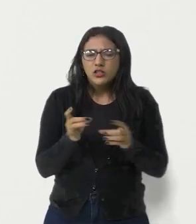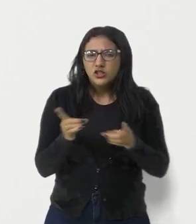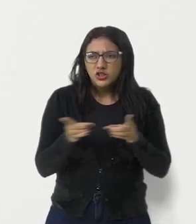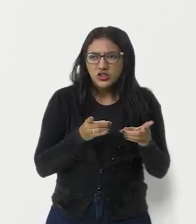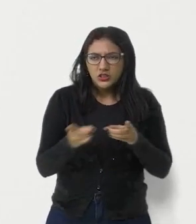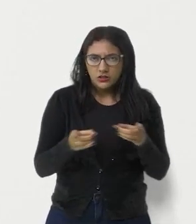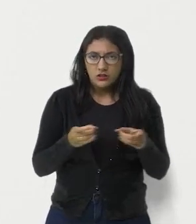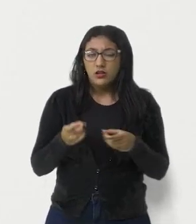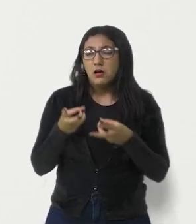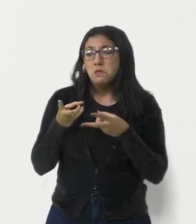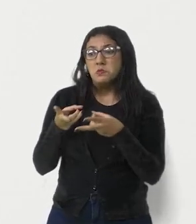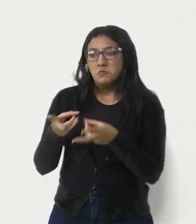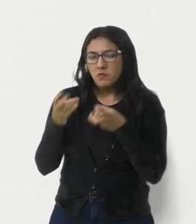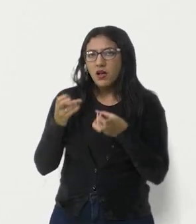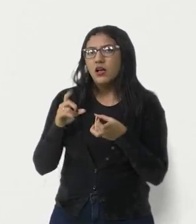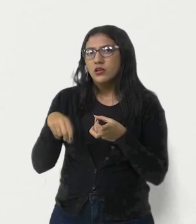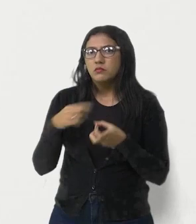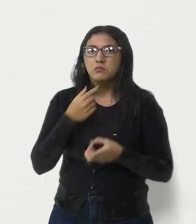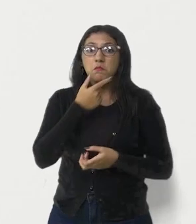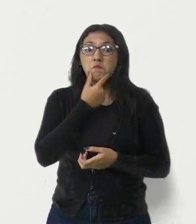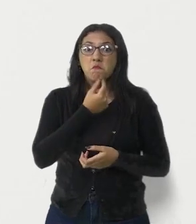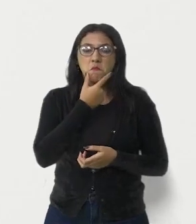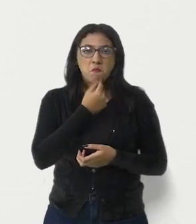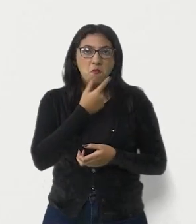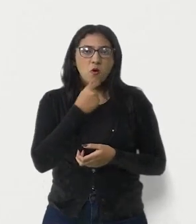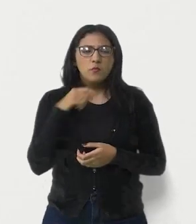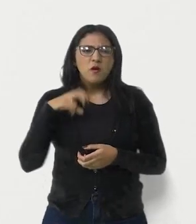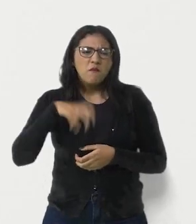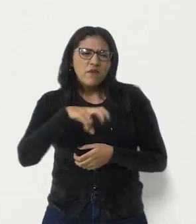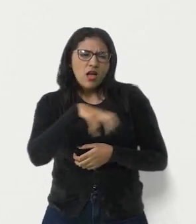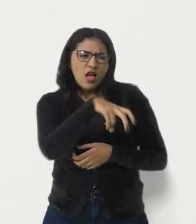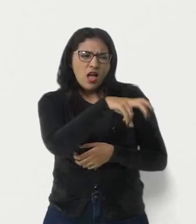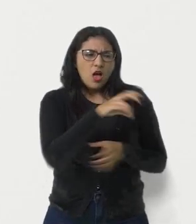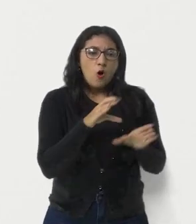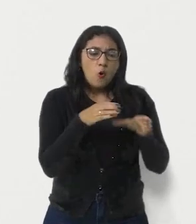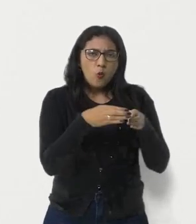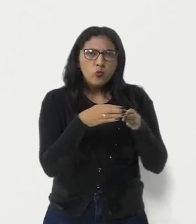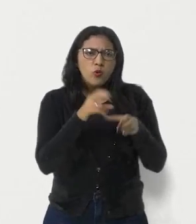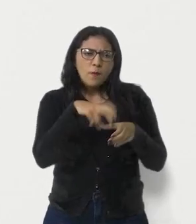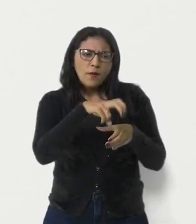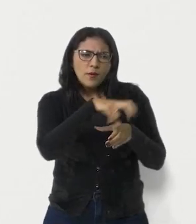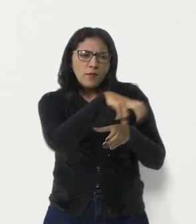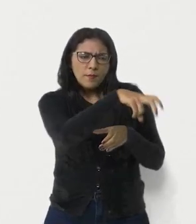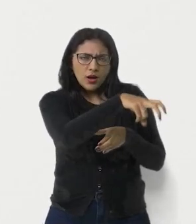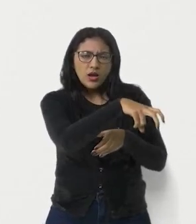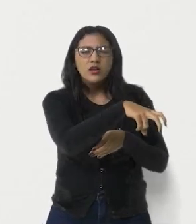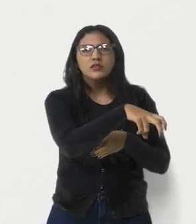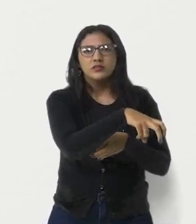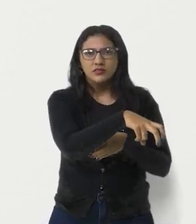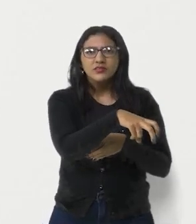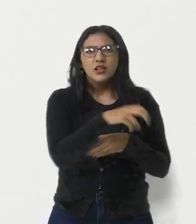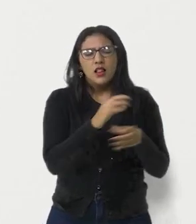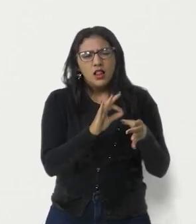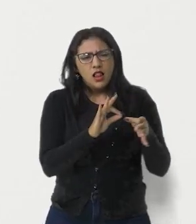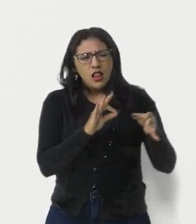da castanha. A gente verifica que é um trabalho lá só que os homens vão sair para a mata e como eles vão